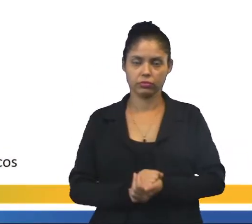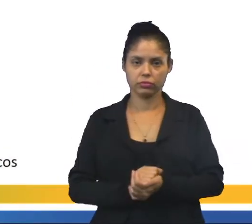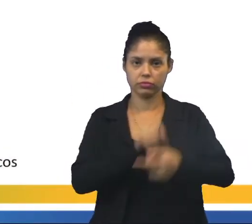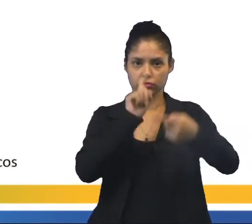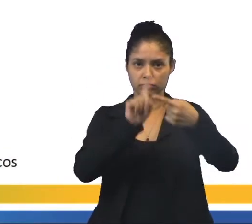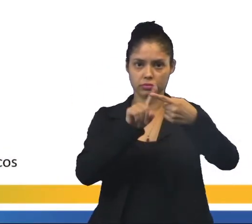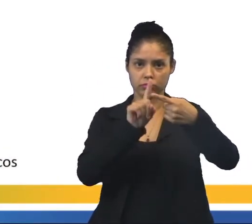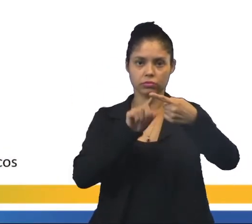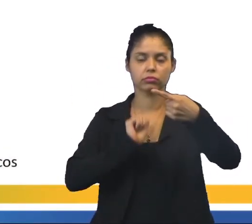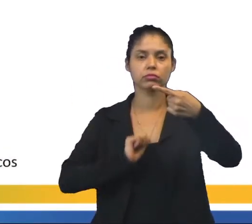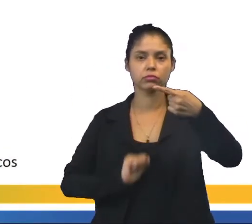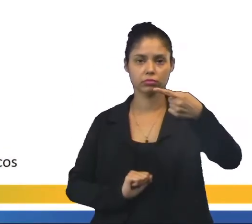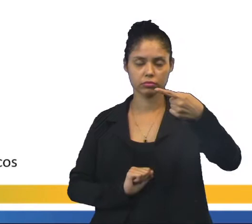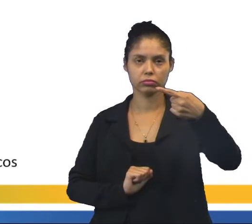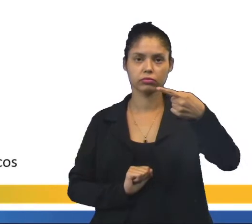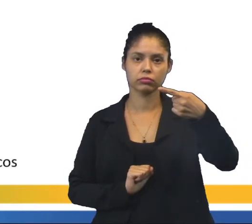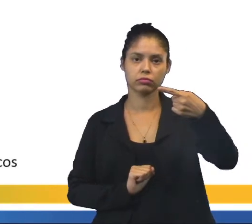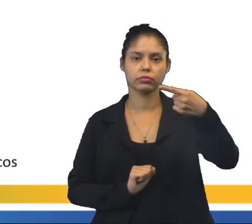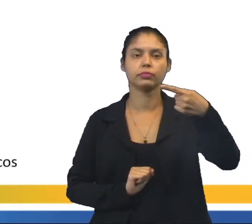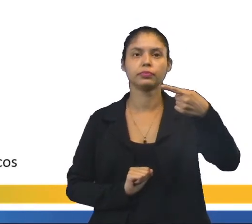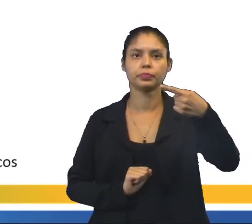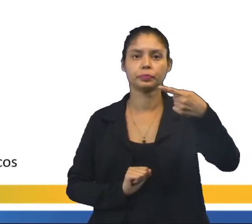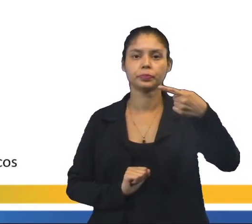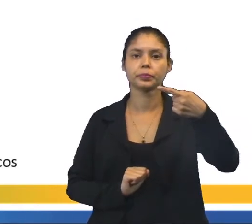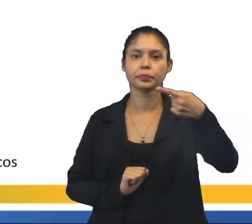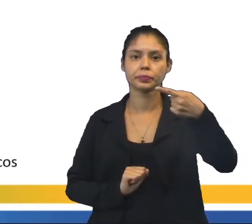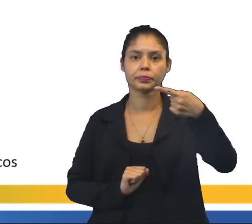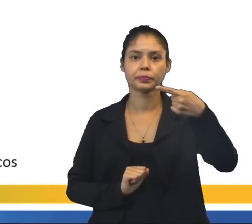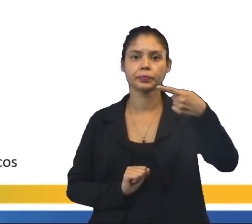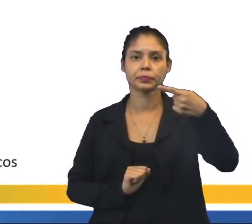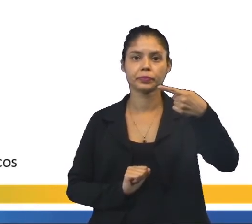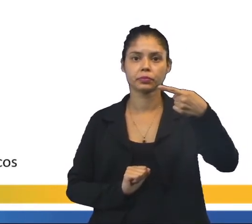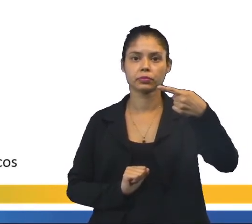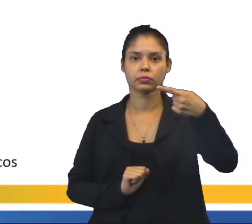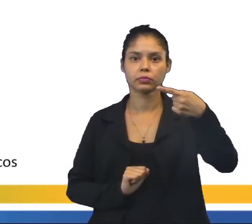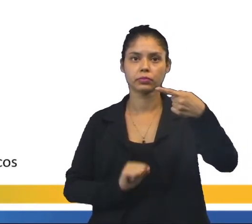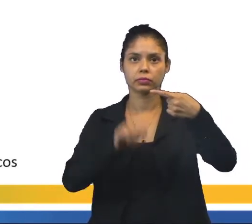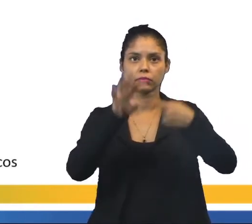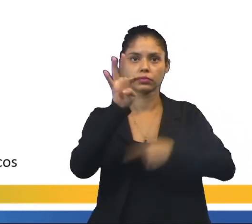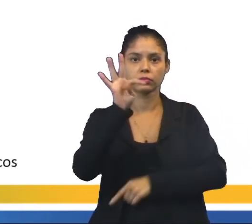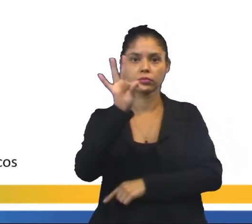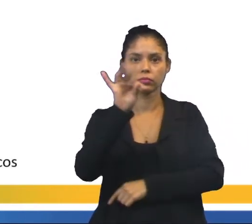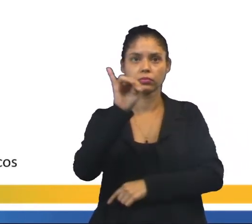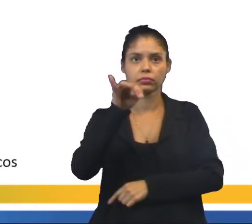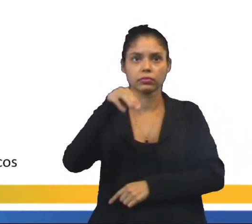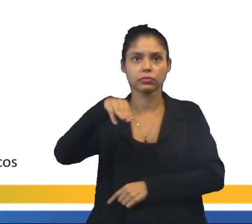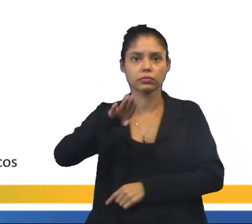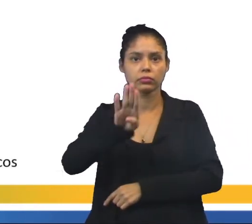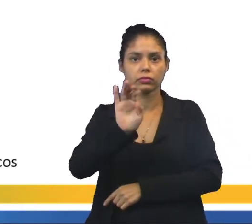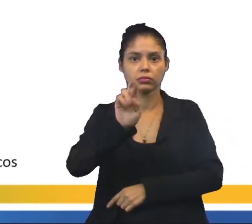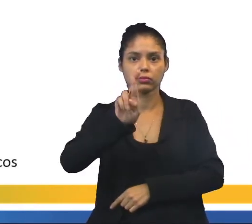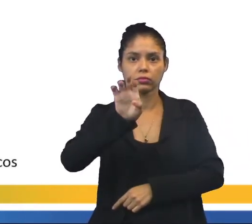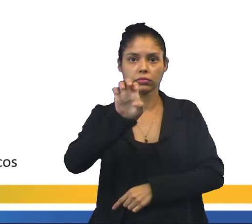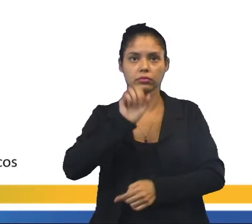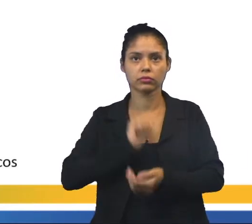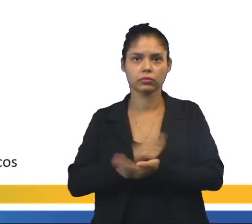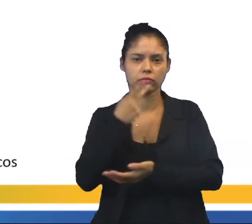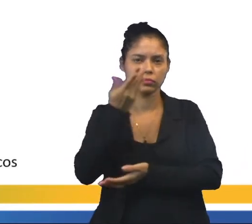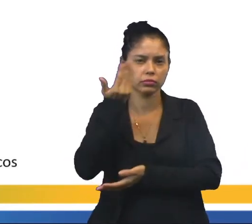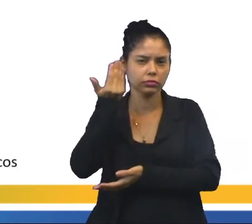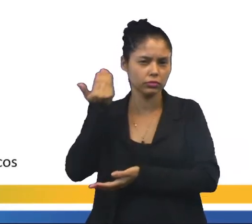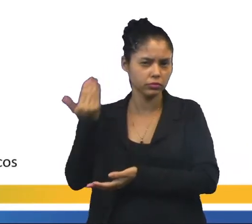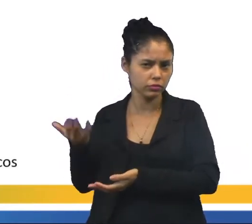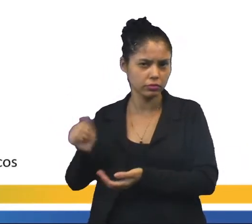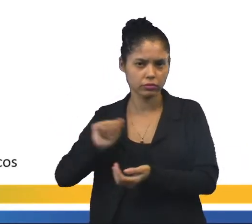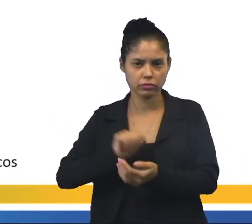do som, vamos falar da propriedade deles, né? A propriedade do som é o timbre. Eu falei um pouquinho antes,